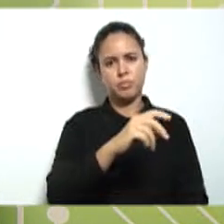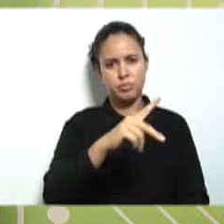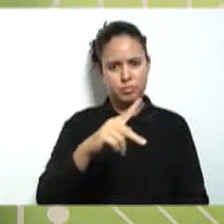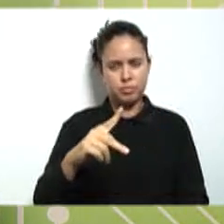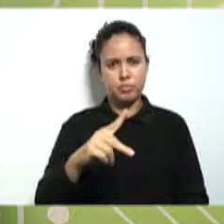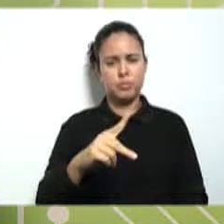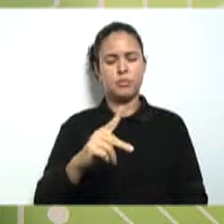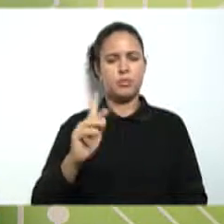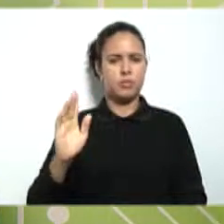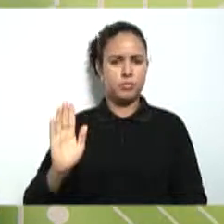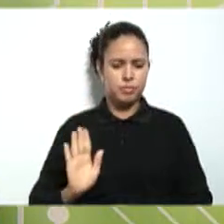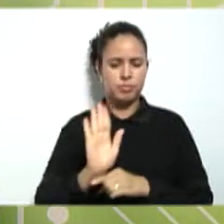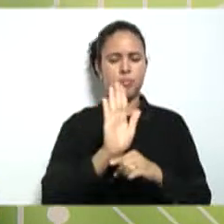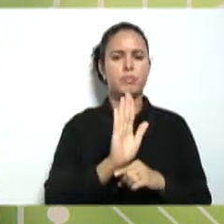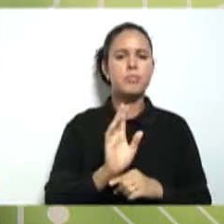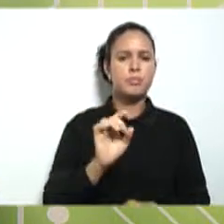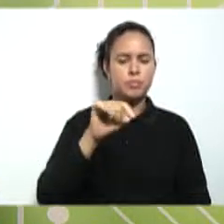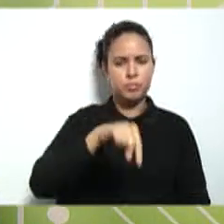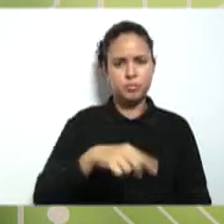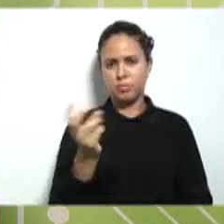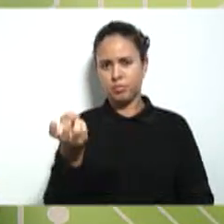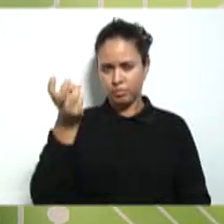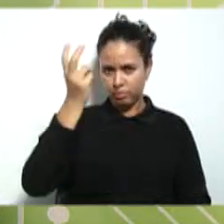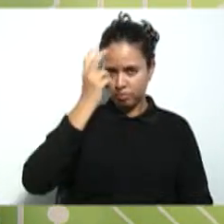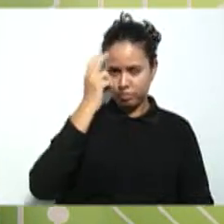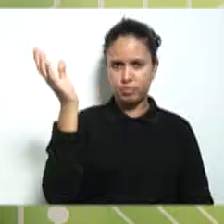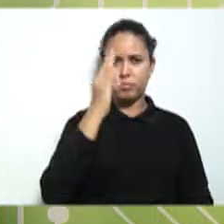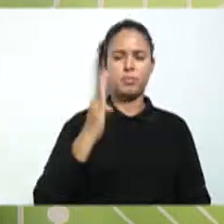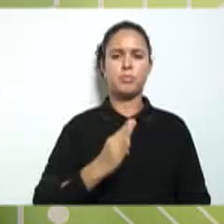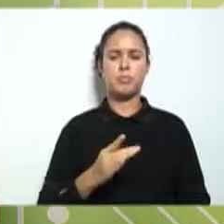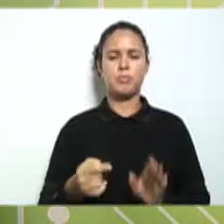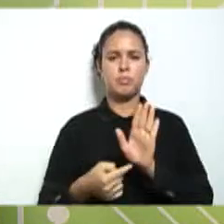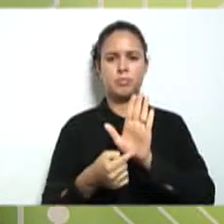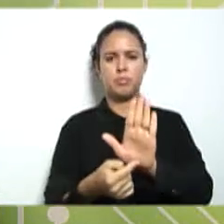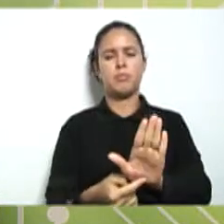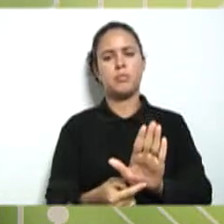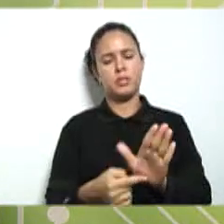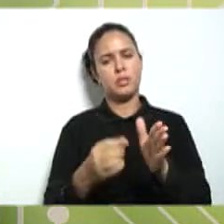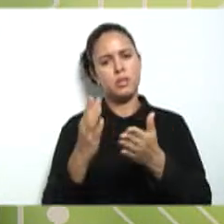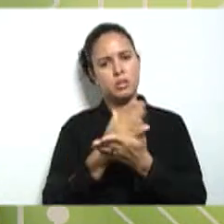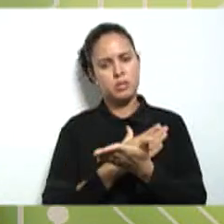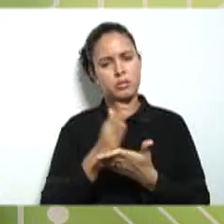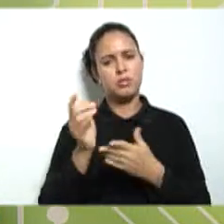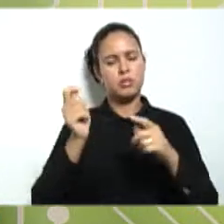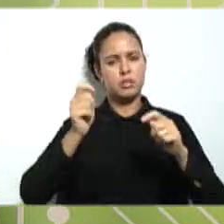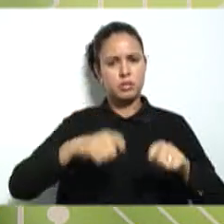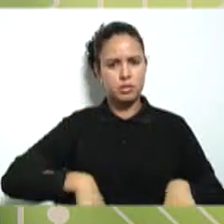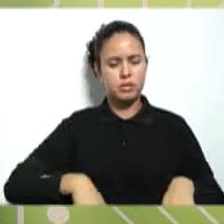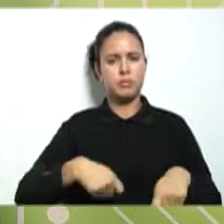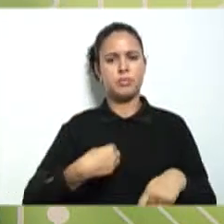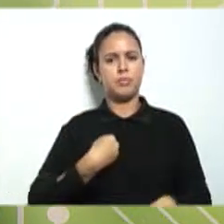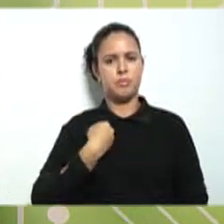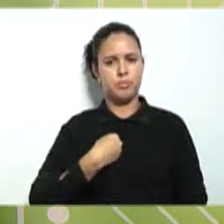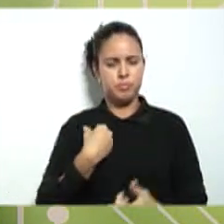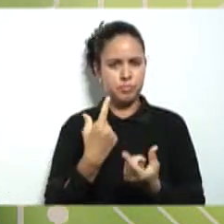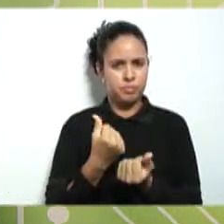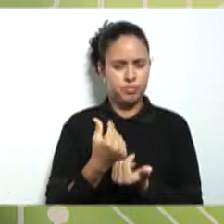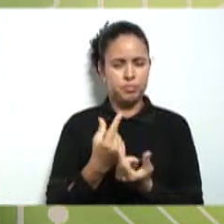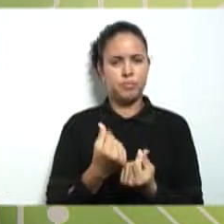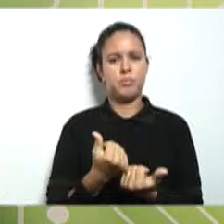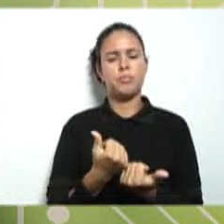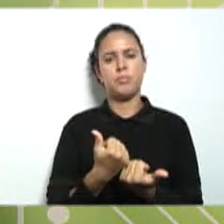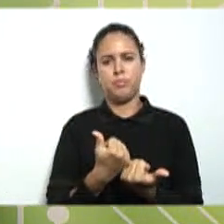vai enriquecer a nossa cultura ainda mais e se apresentar também como uma alternativa para aumentar a viabilidade econômica